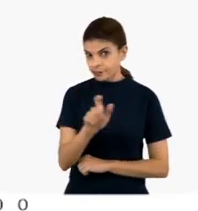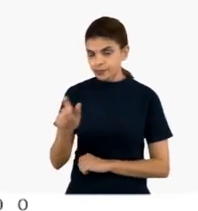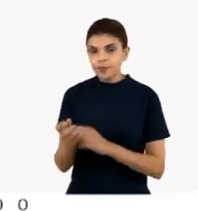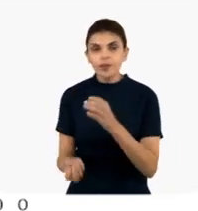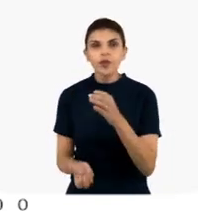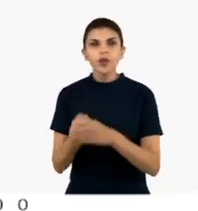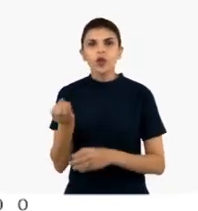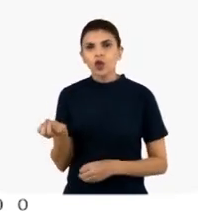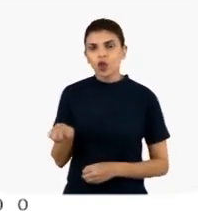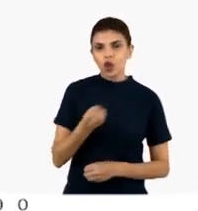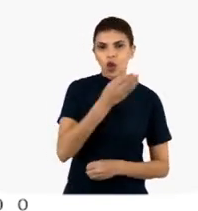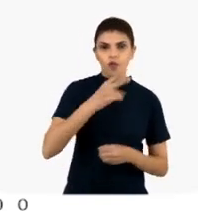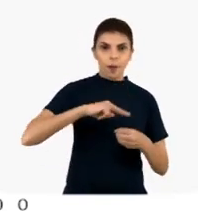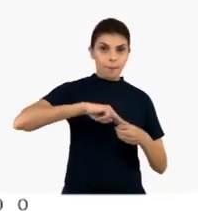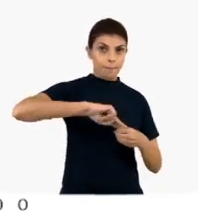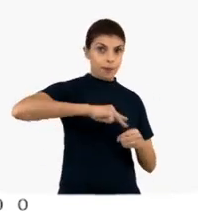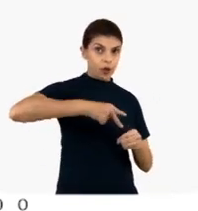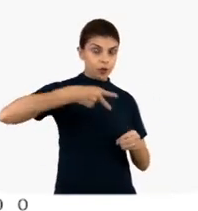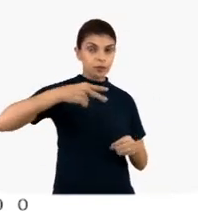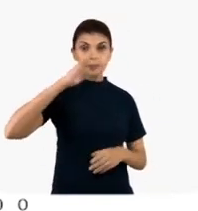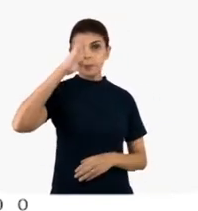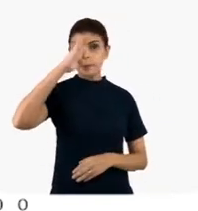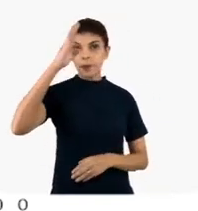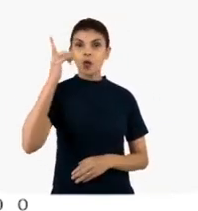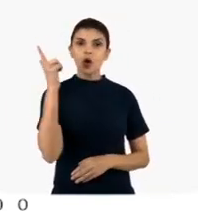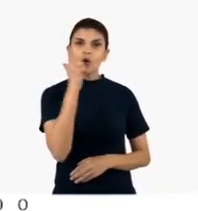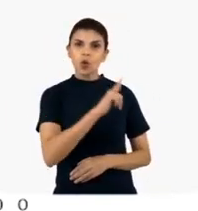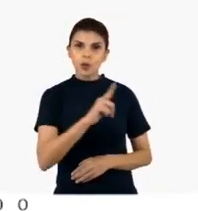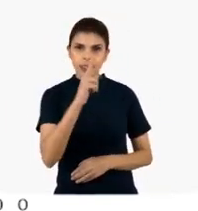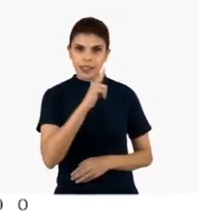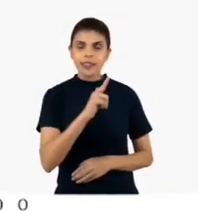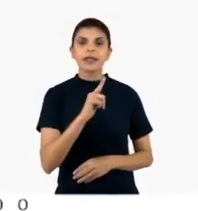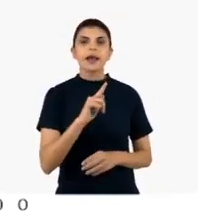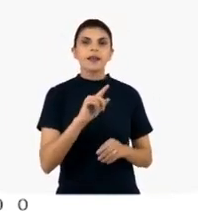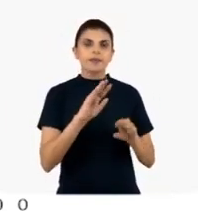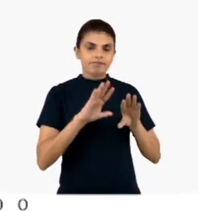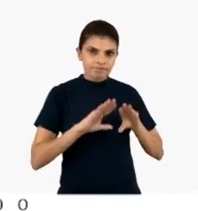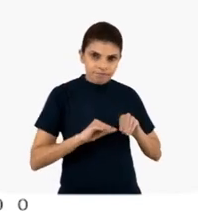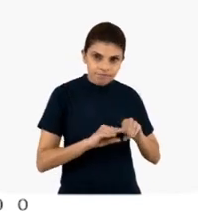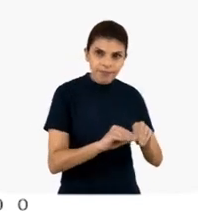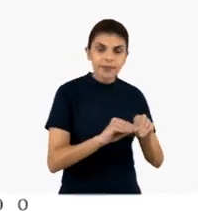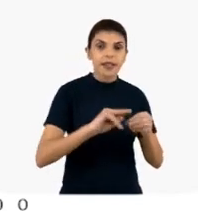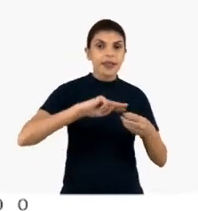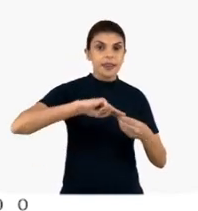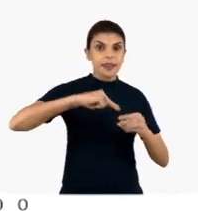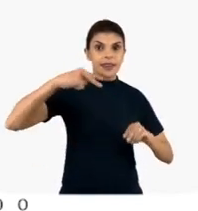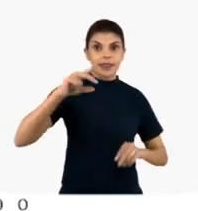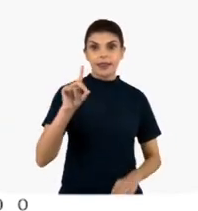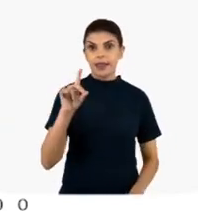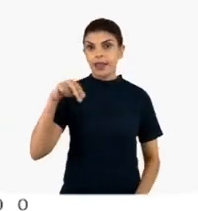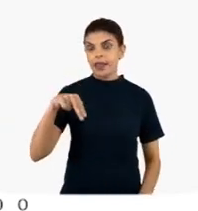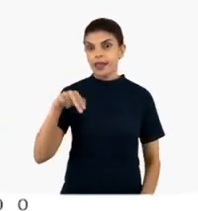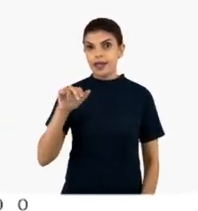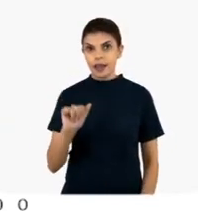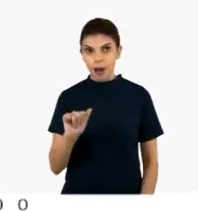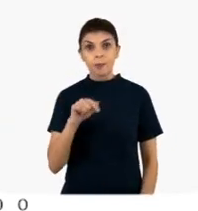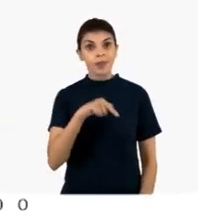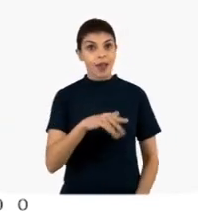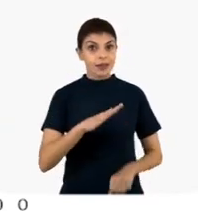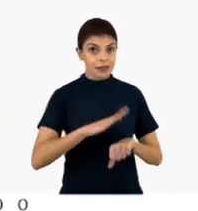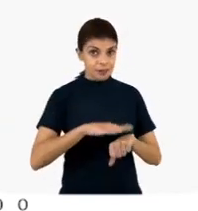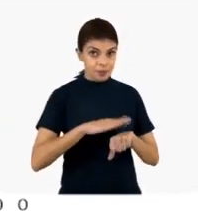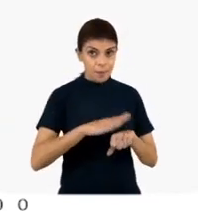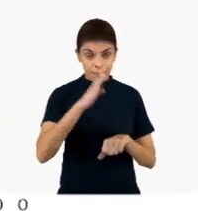surge a nova biotecnologia, que principalmente considera modernas técnicas de manipulação do DNA.